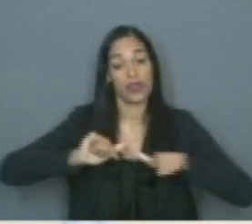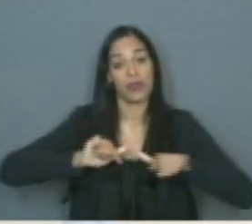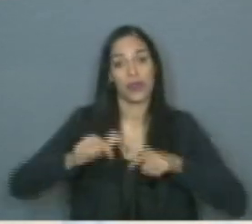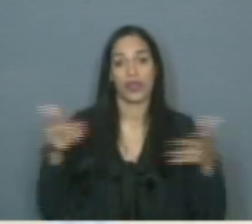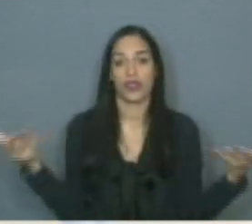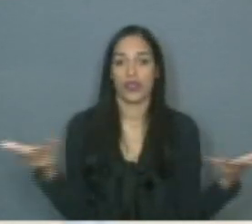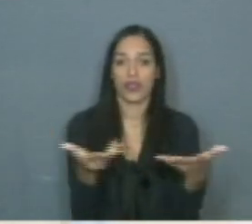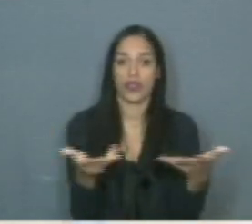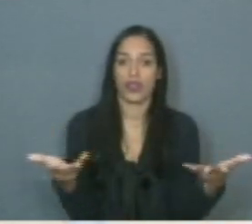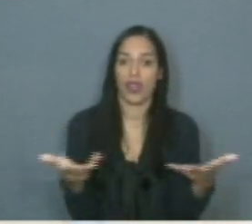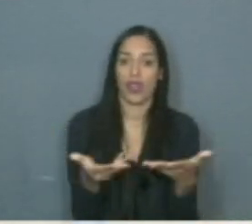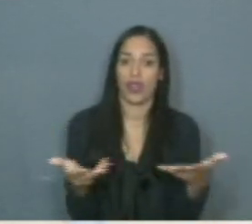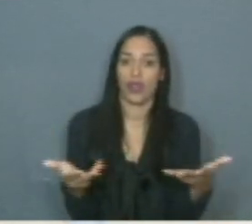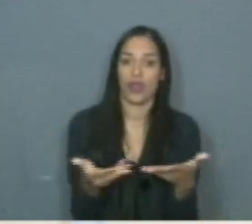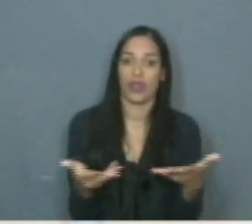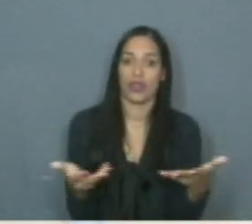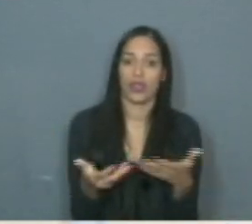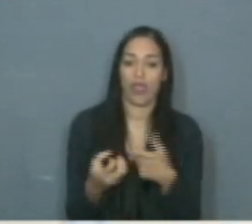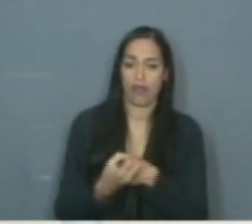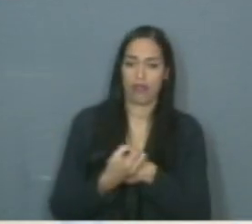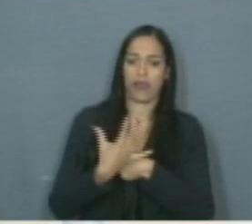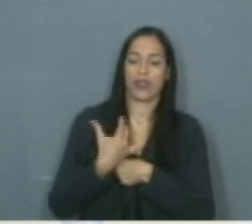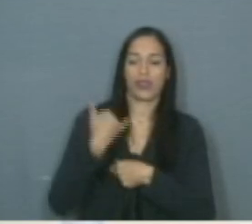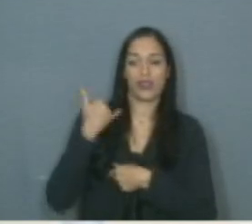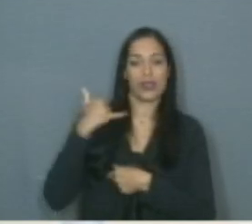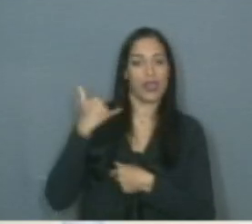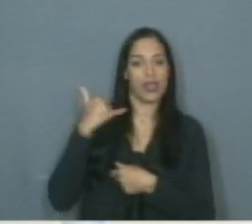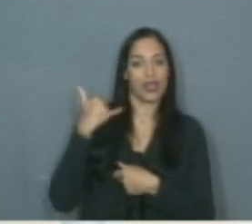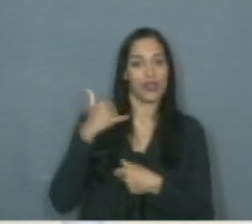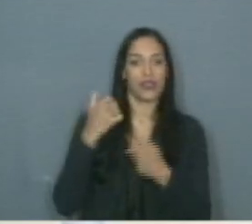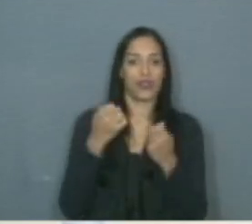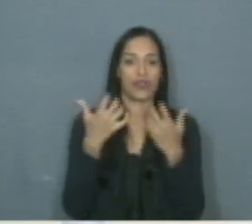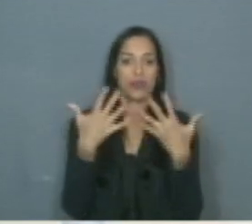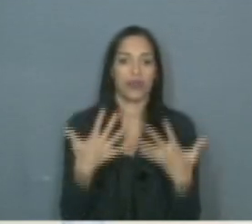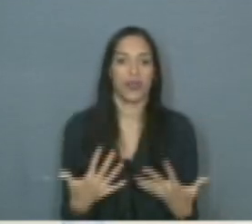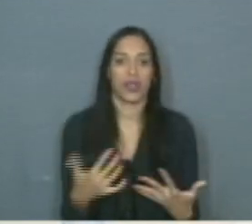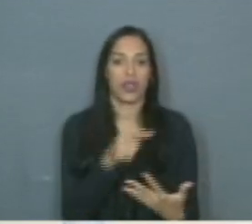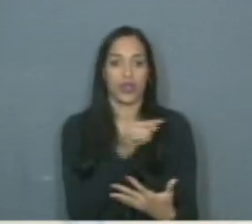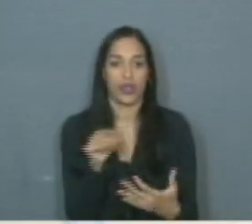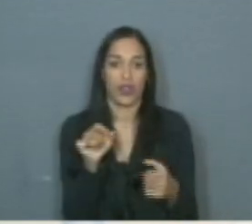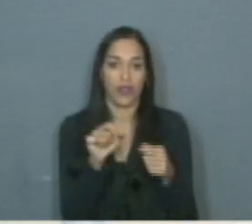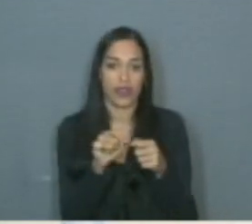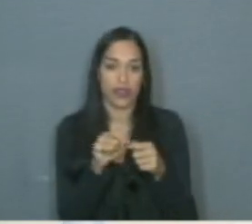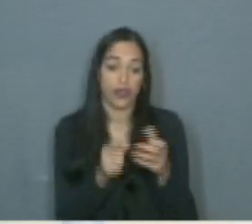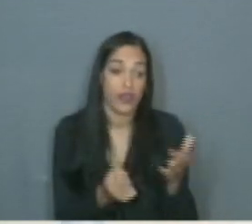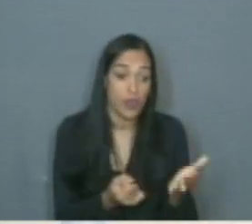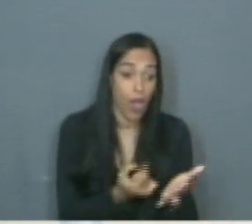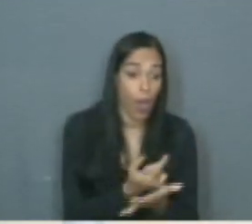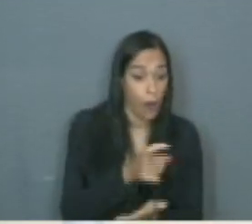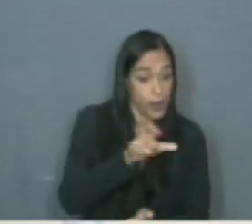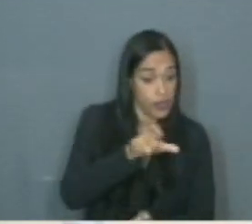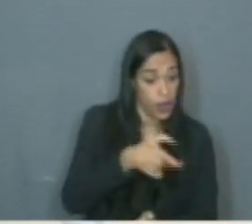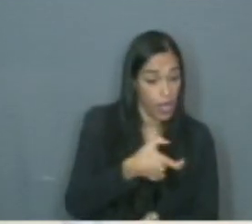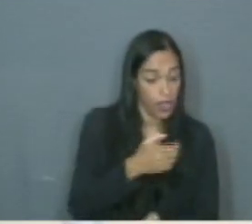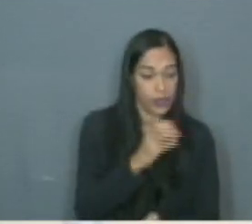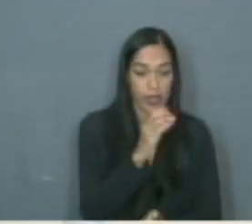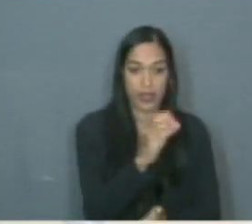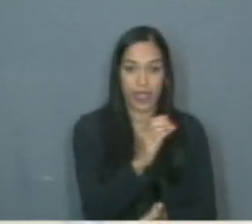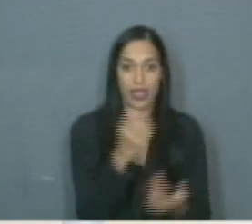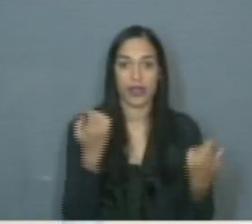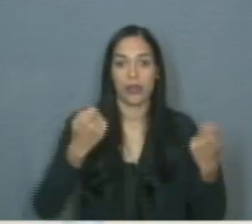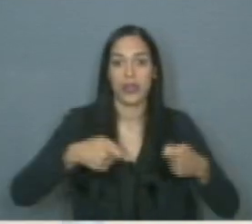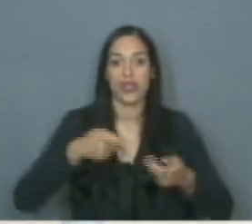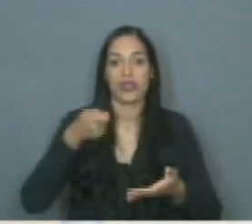agora estão recebendo no seu SMS mensagens dizendo: você fez uma compra no seu cartão de crédito e